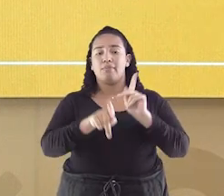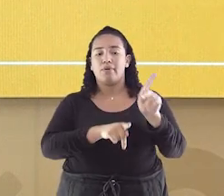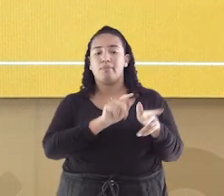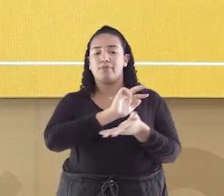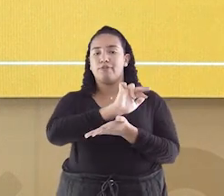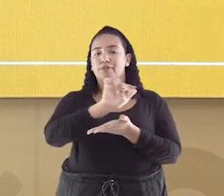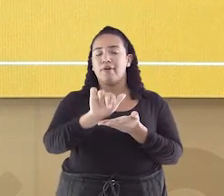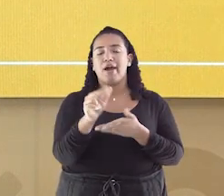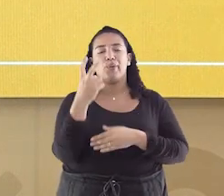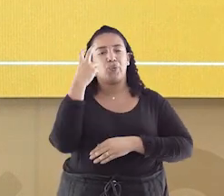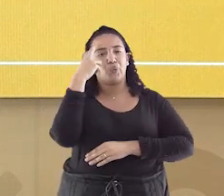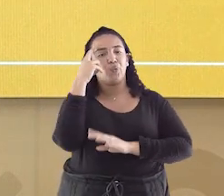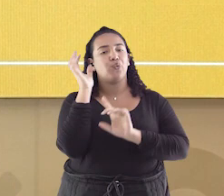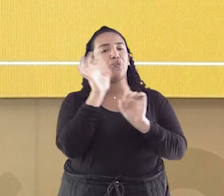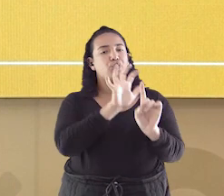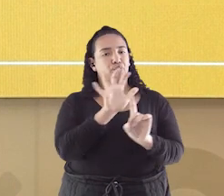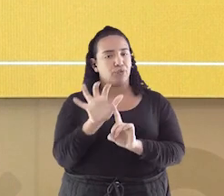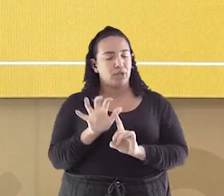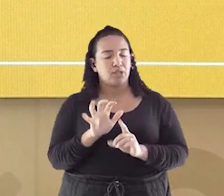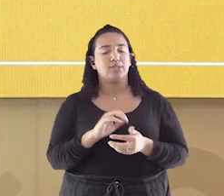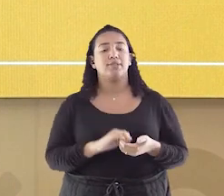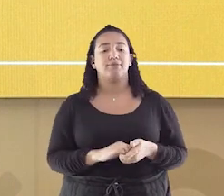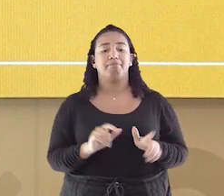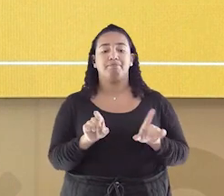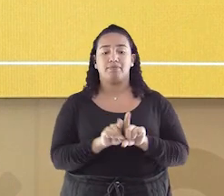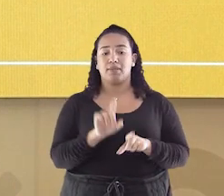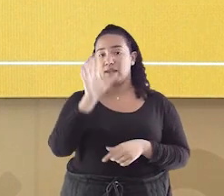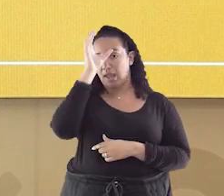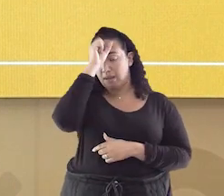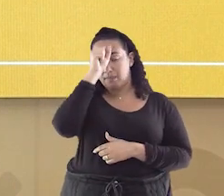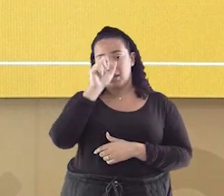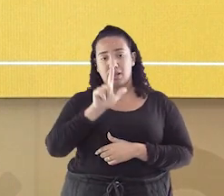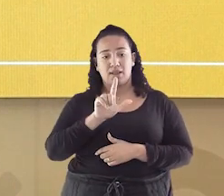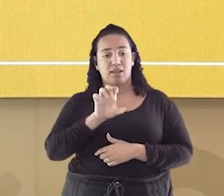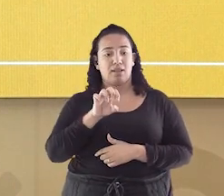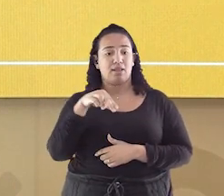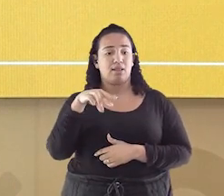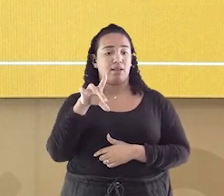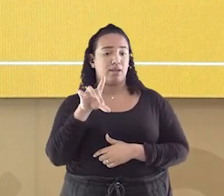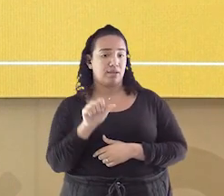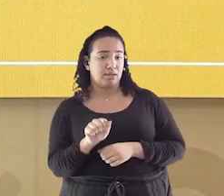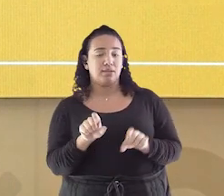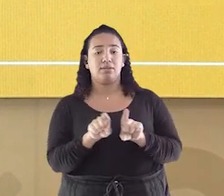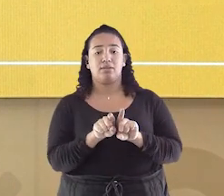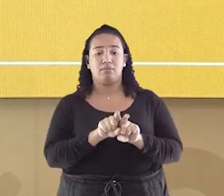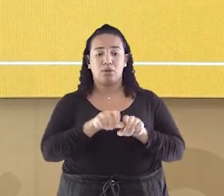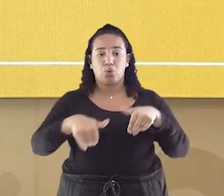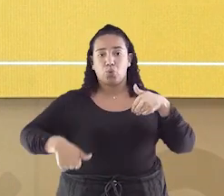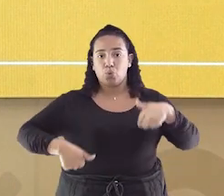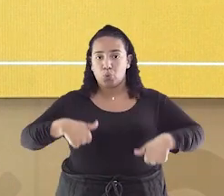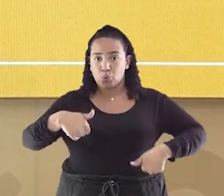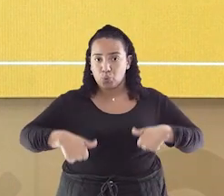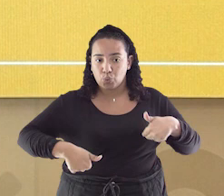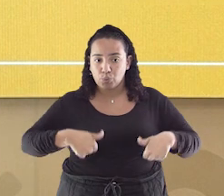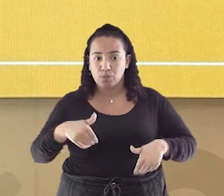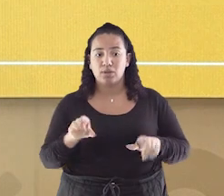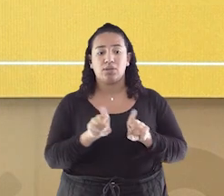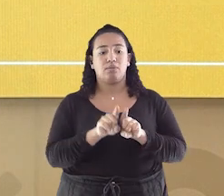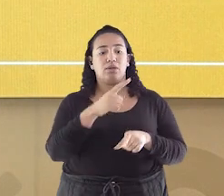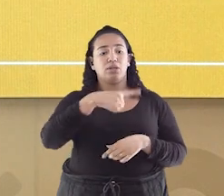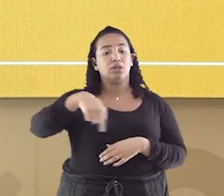diversos povos na nossa cultura, entendemos o que é uma lenda, conferimos a lenda do Curupira e